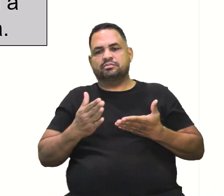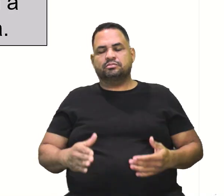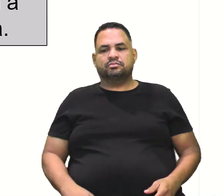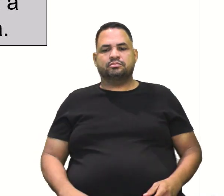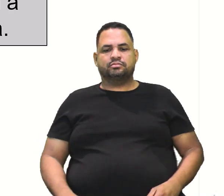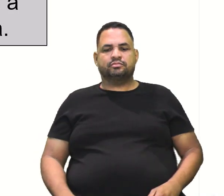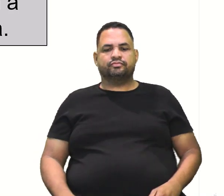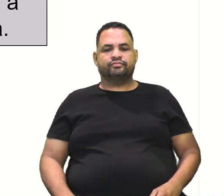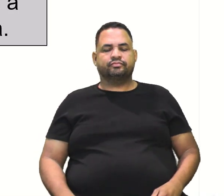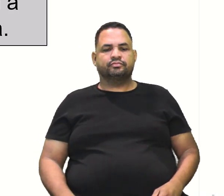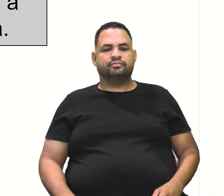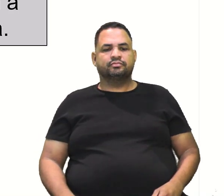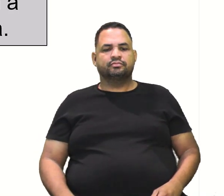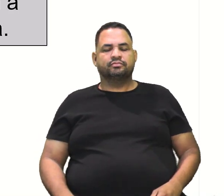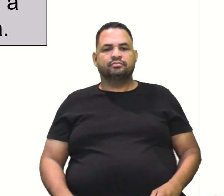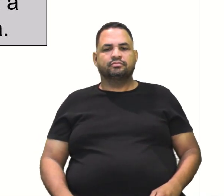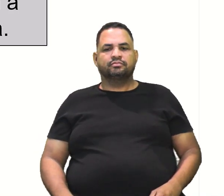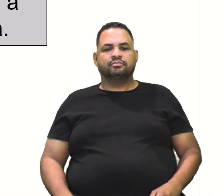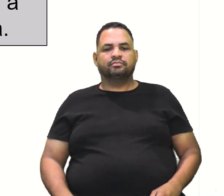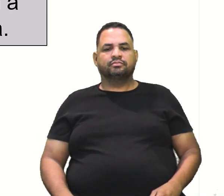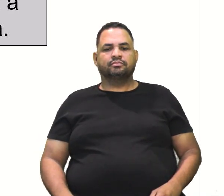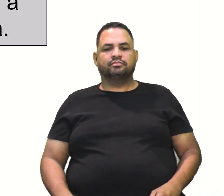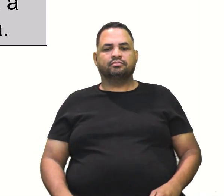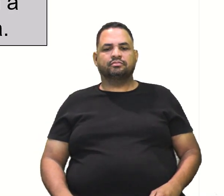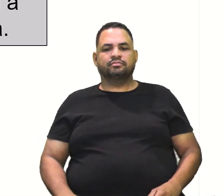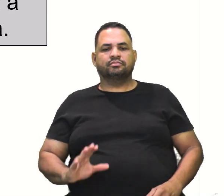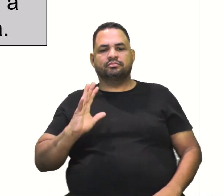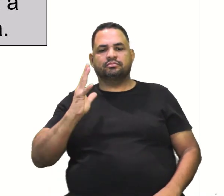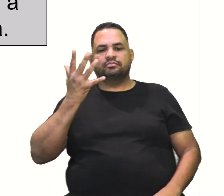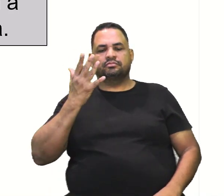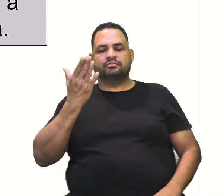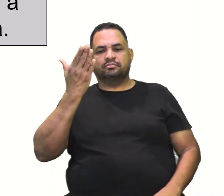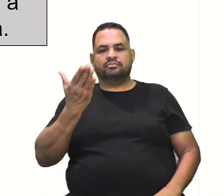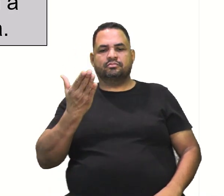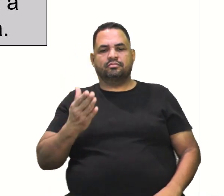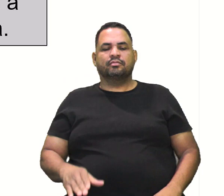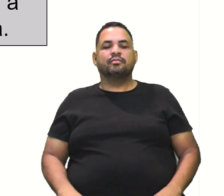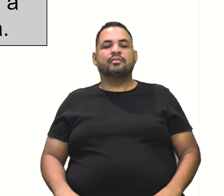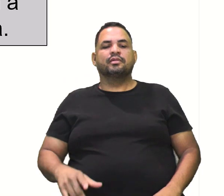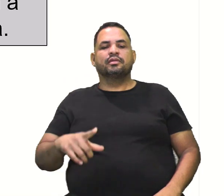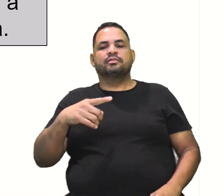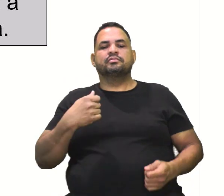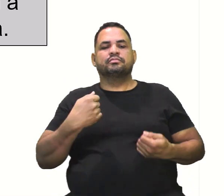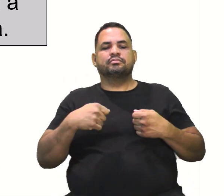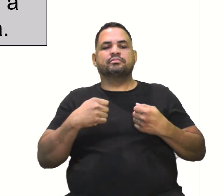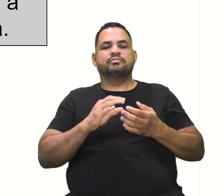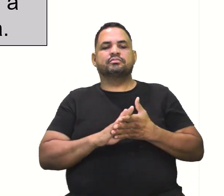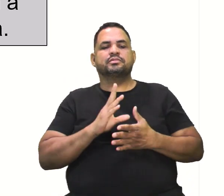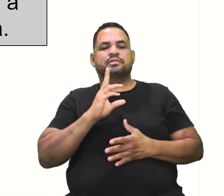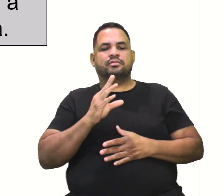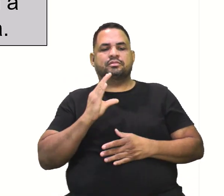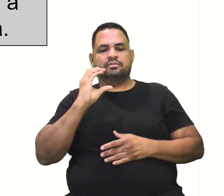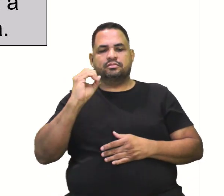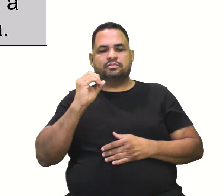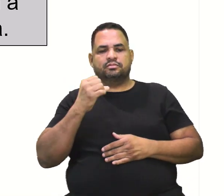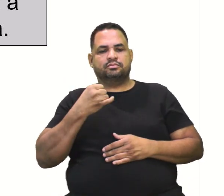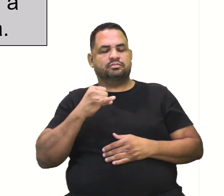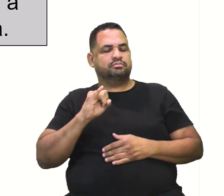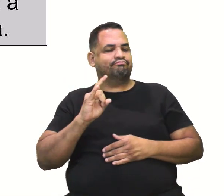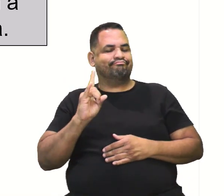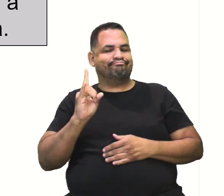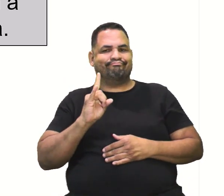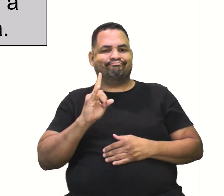as diagonais secundárias e resolve o determinante da matriz, que tem que dar 0. Se não